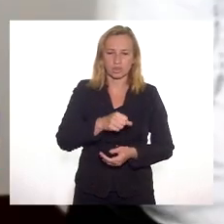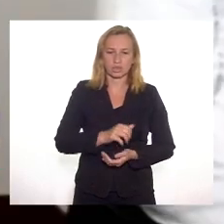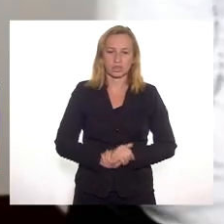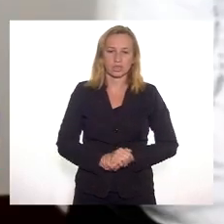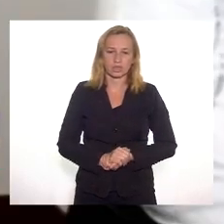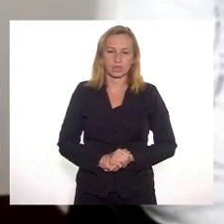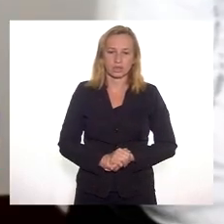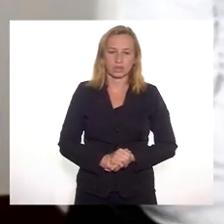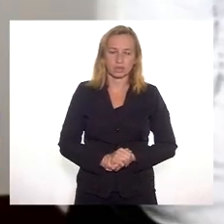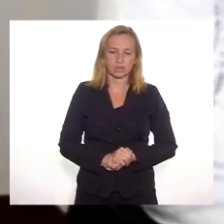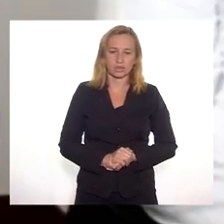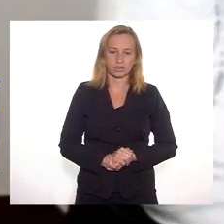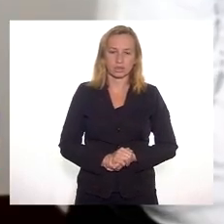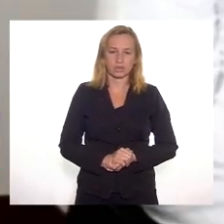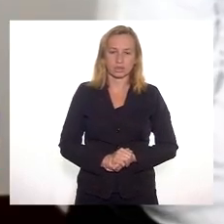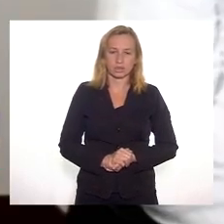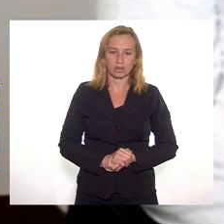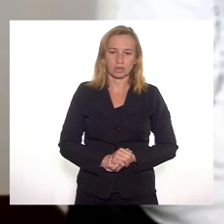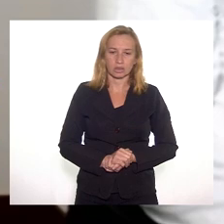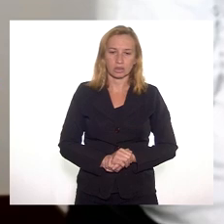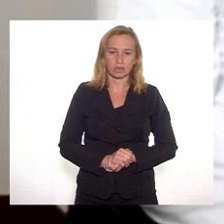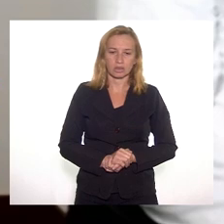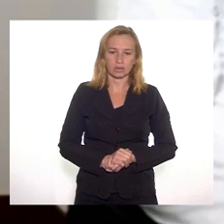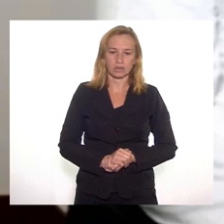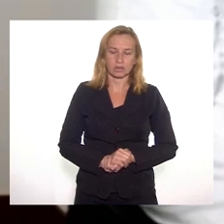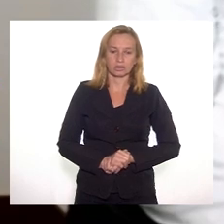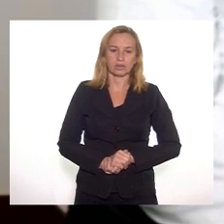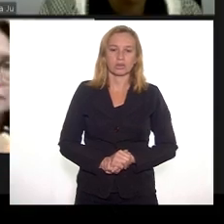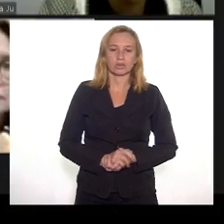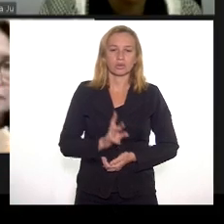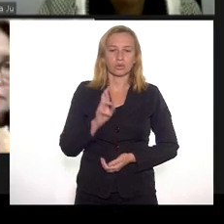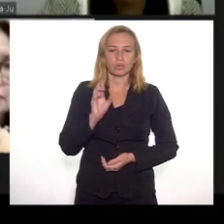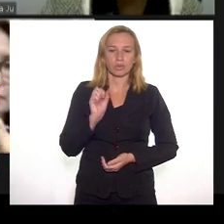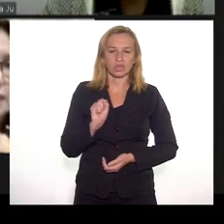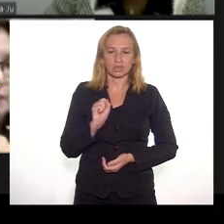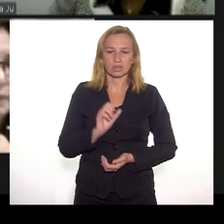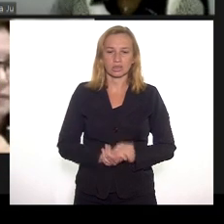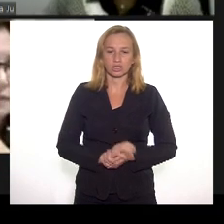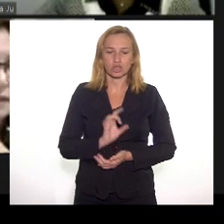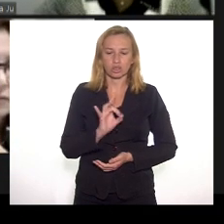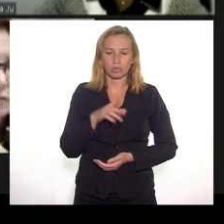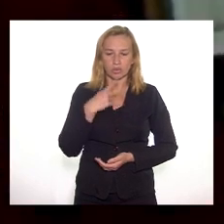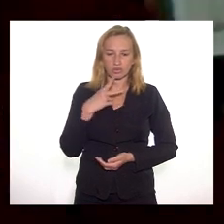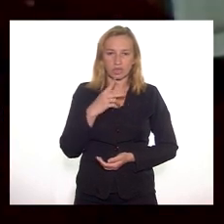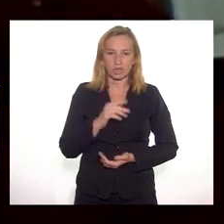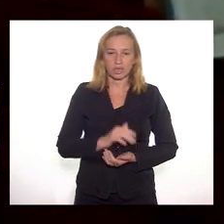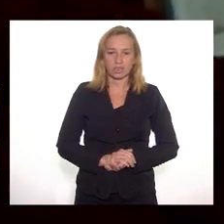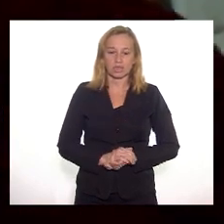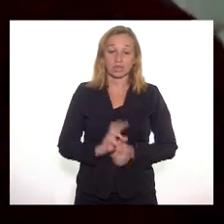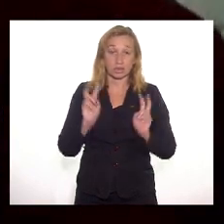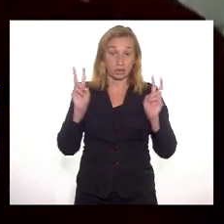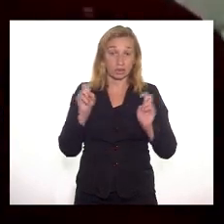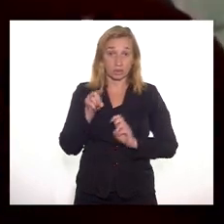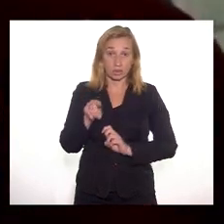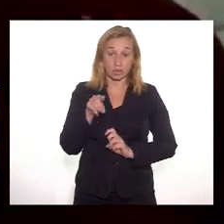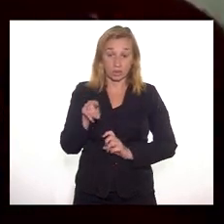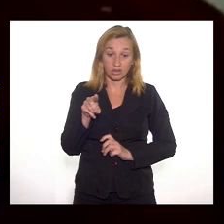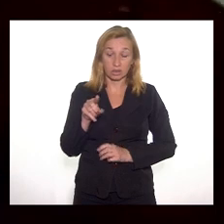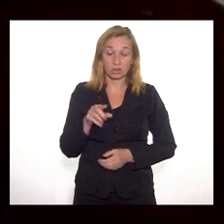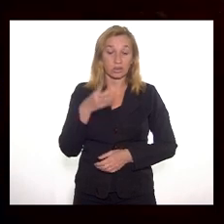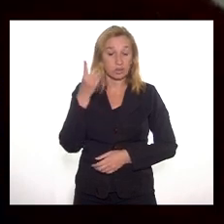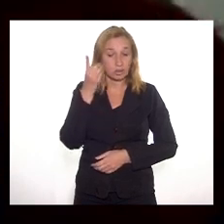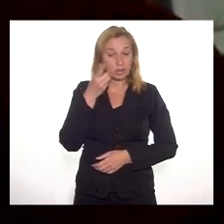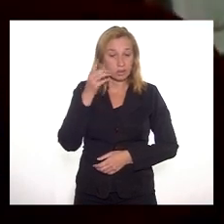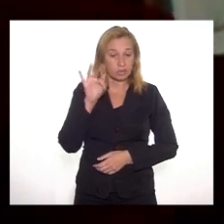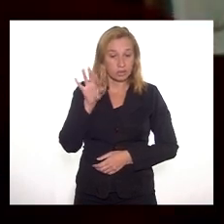4015, deputada Tia Ju votando sim. Deputado Rubens, bom tempo. É só para corroborar essa questão colocada pelo